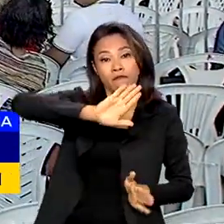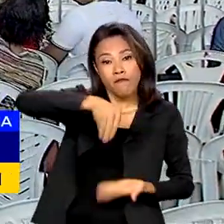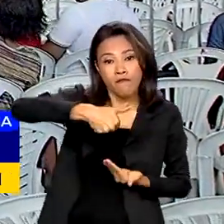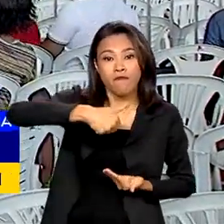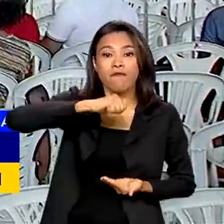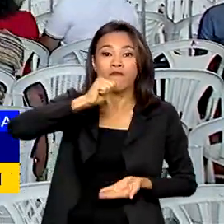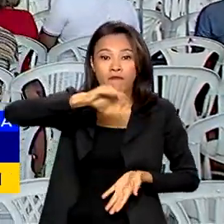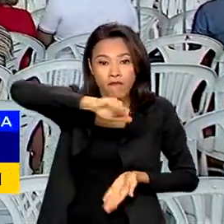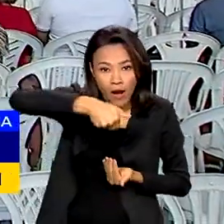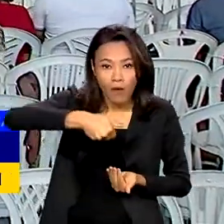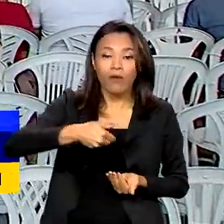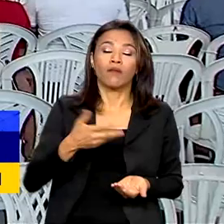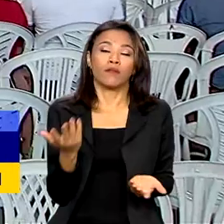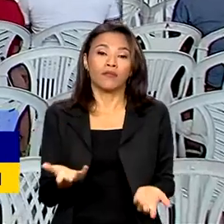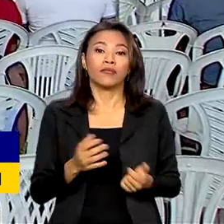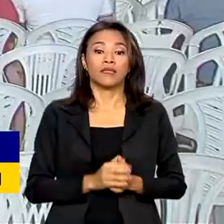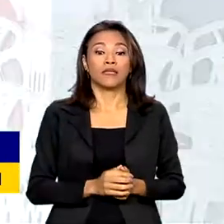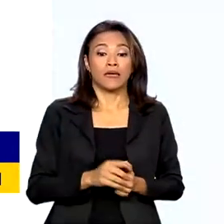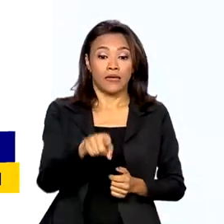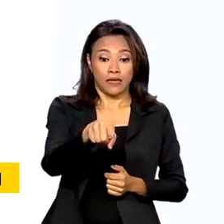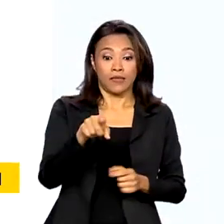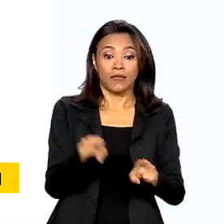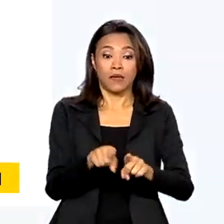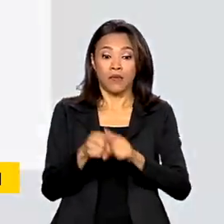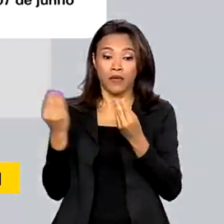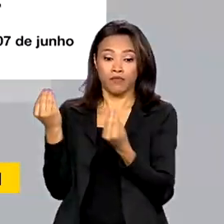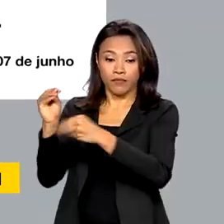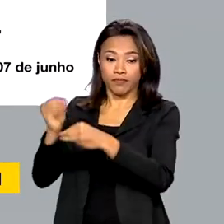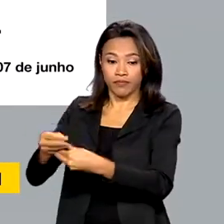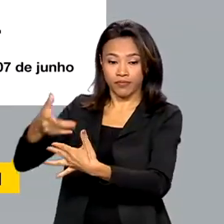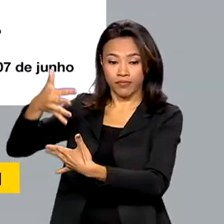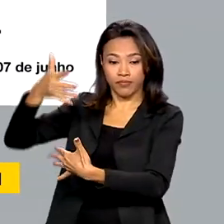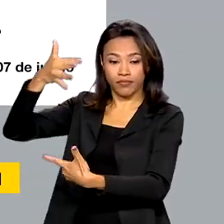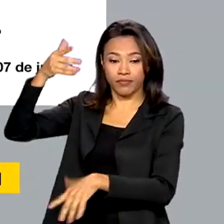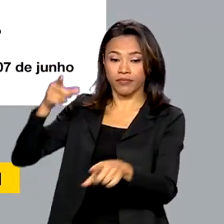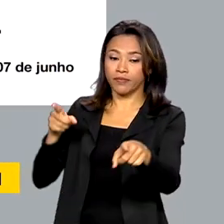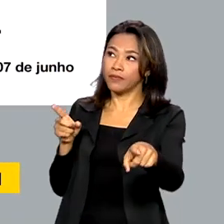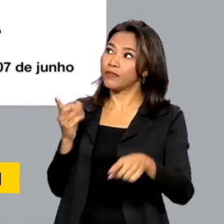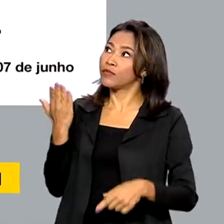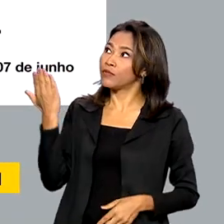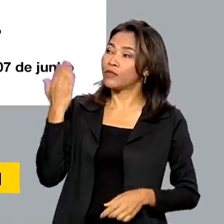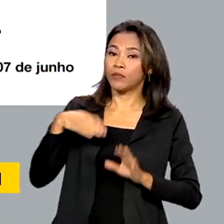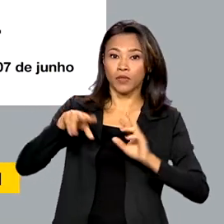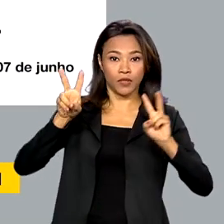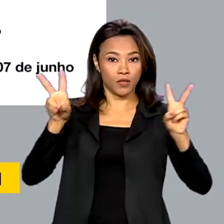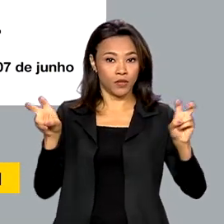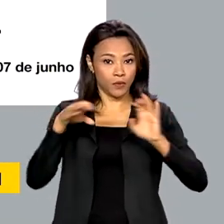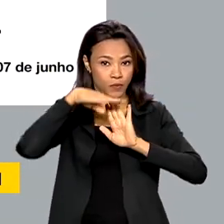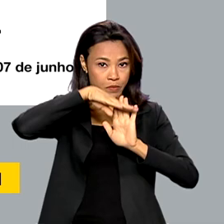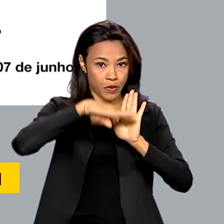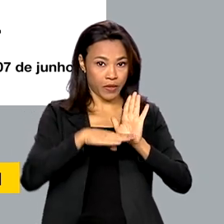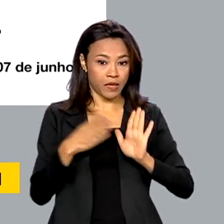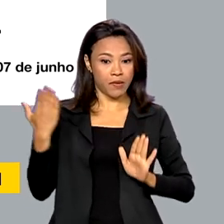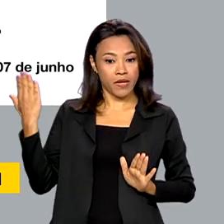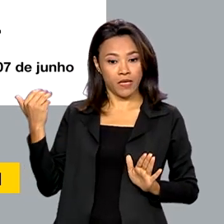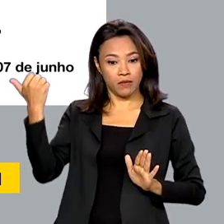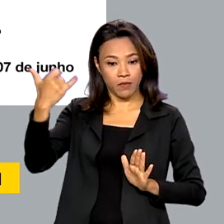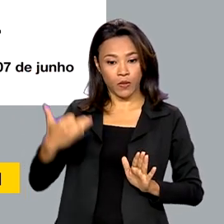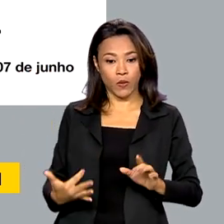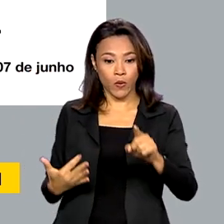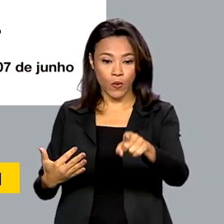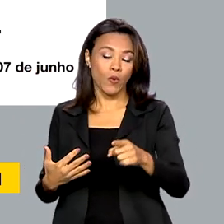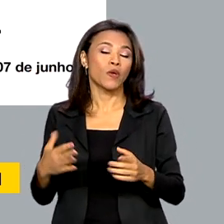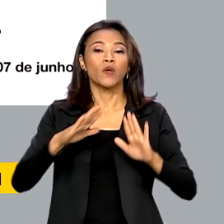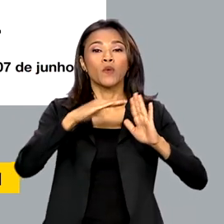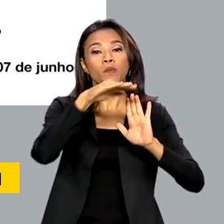o presidente postou em uma rede social sobre o relançamento do programa. Ele disse que o Farmácia Popular fazia com que